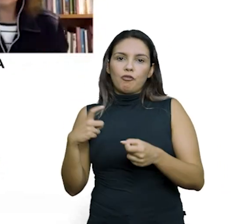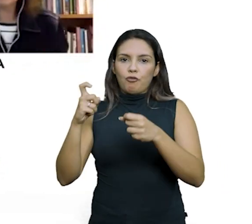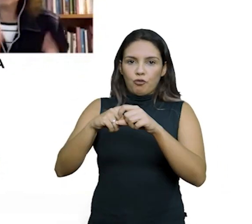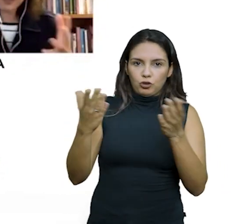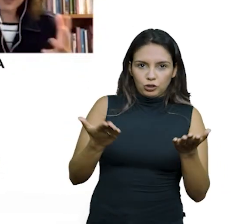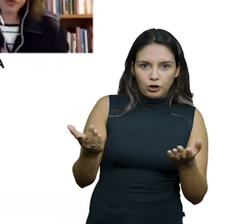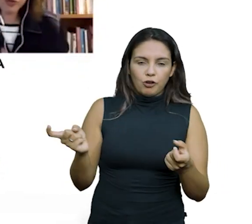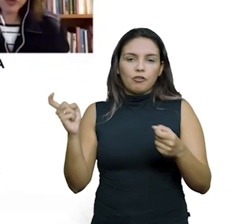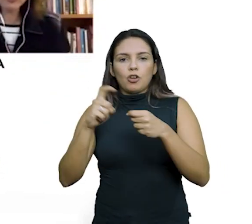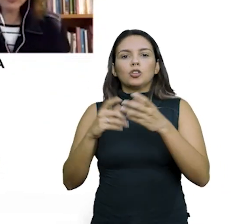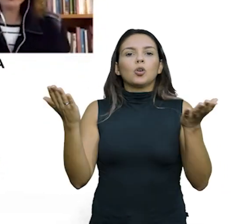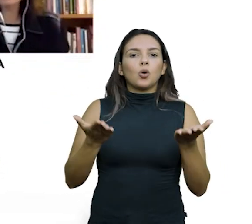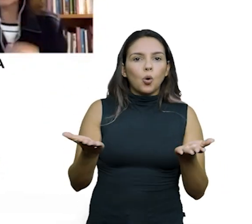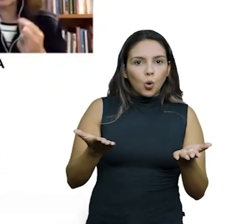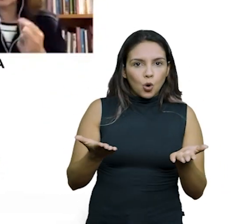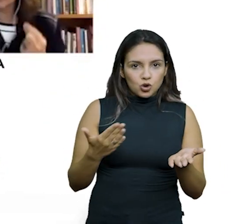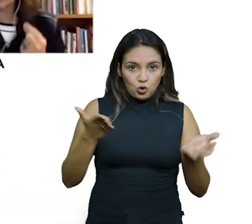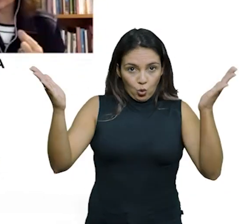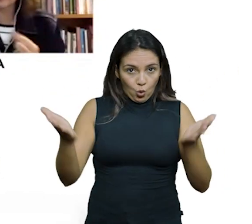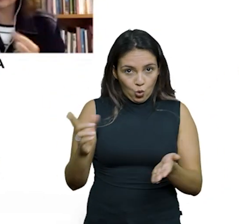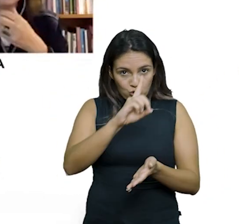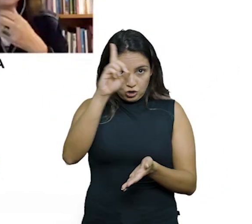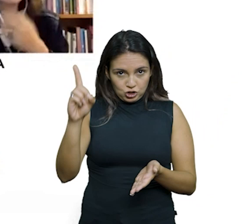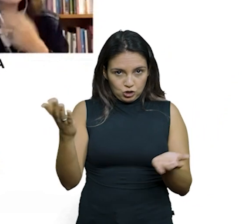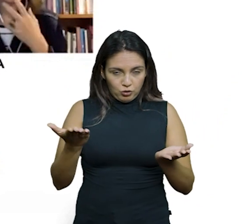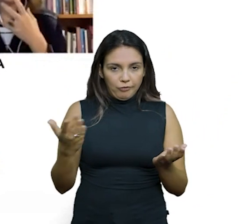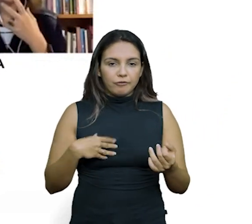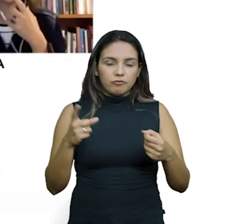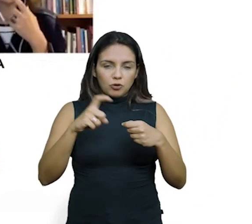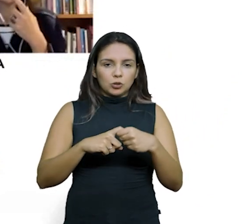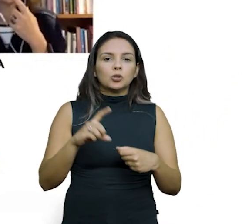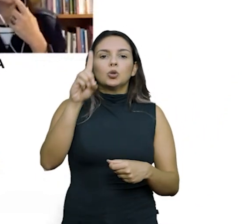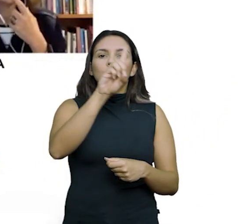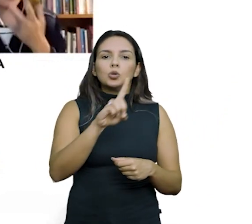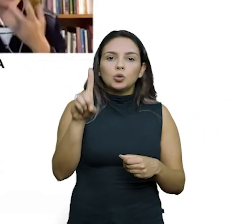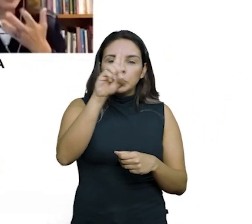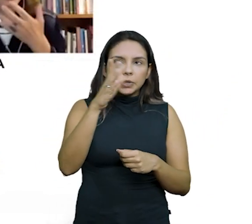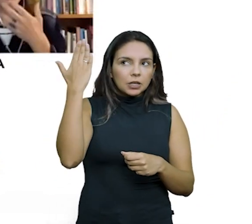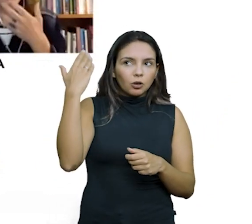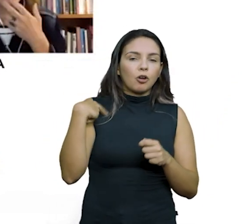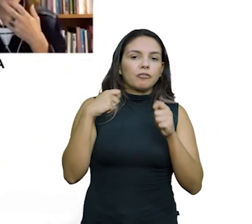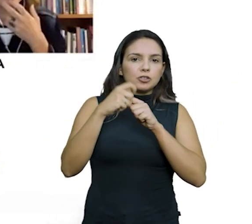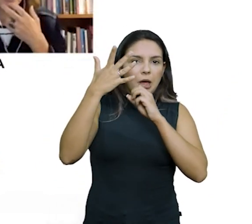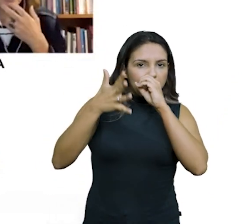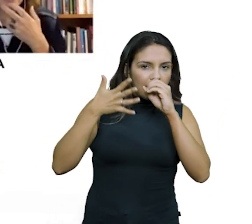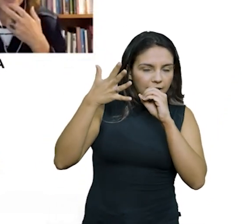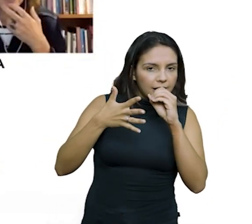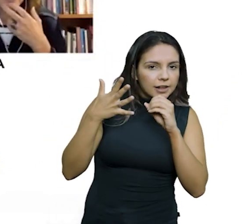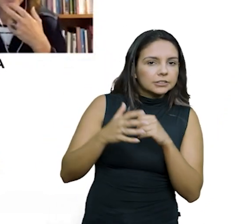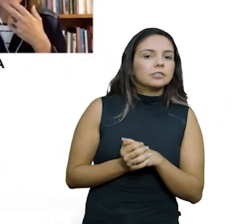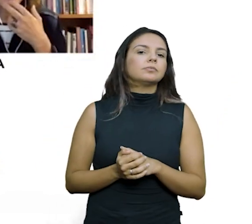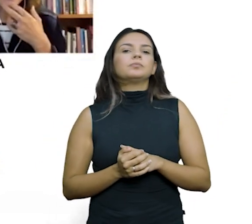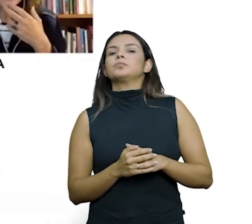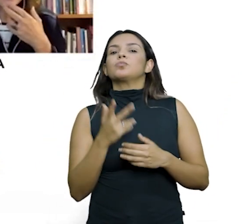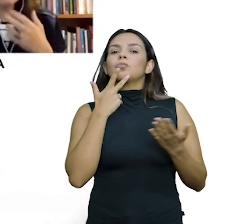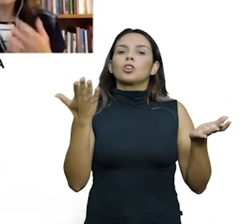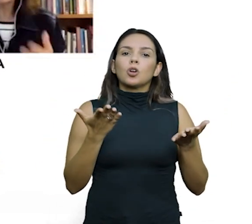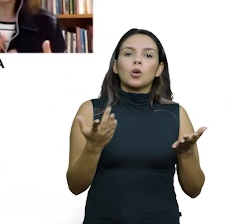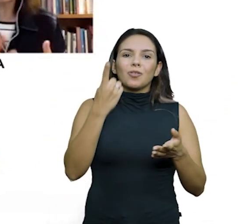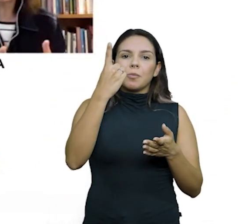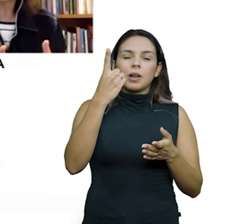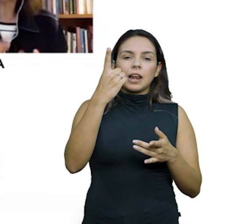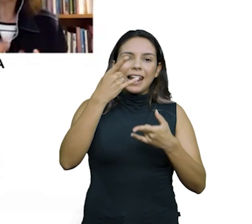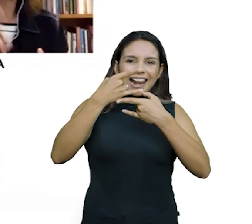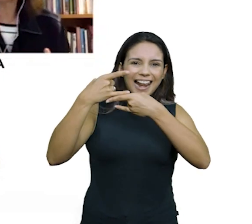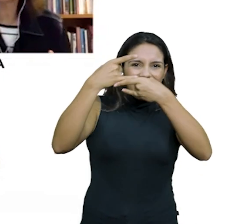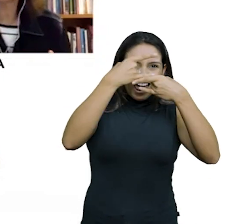estou voltando hoje, fiz só um eventozinho domingo online, participei, fiz uma palestra online. Mas assim, falei, agora vai ser